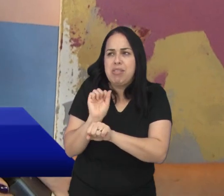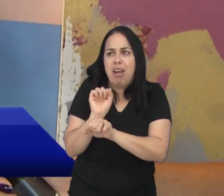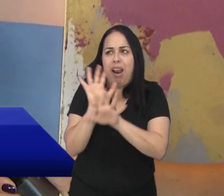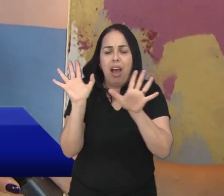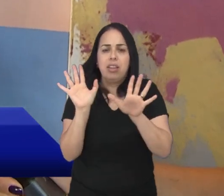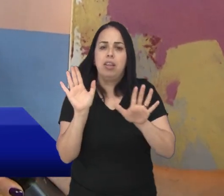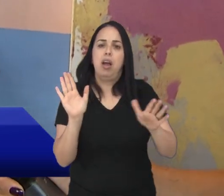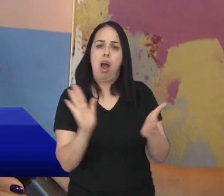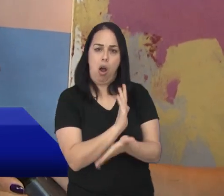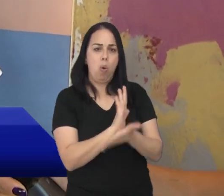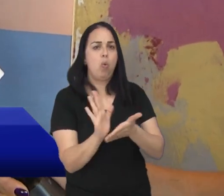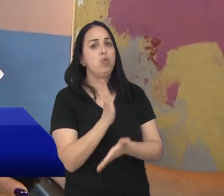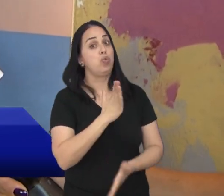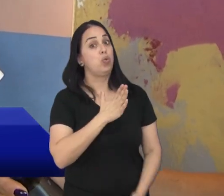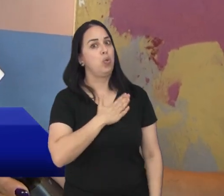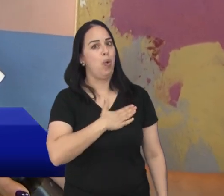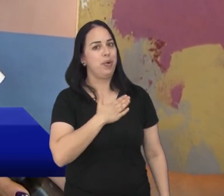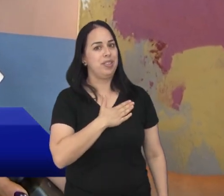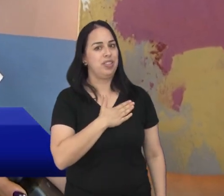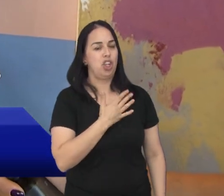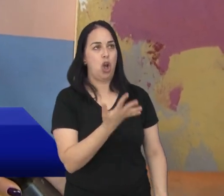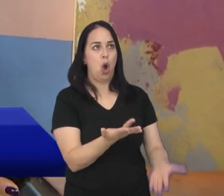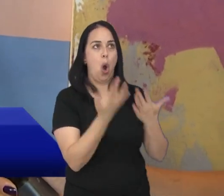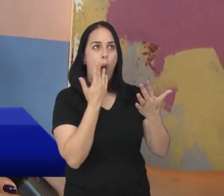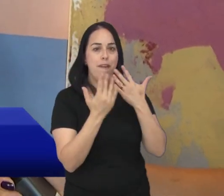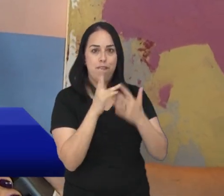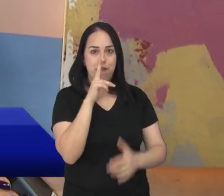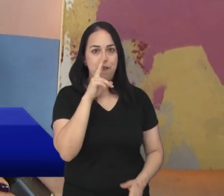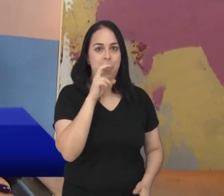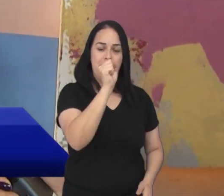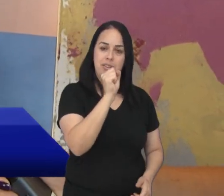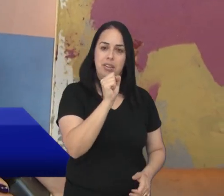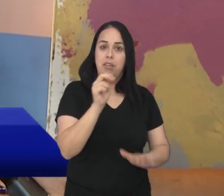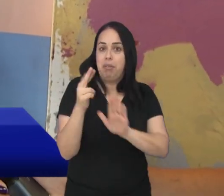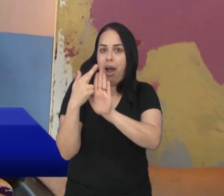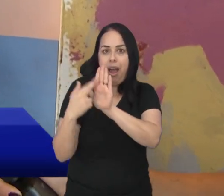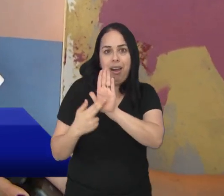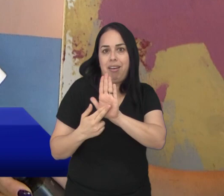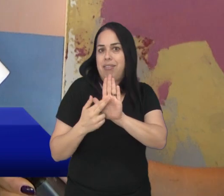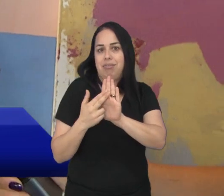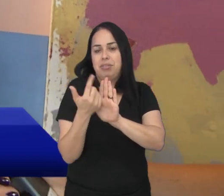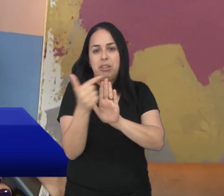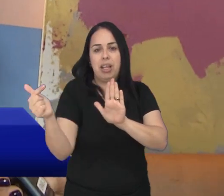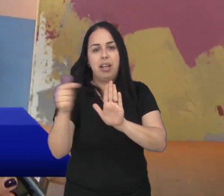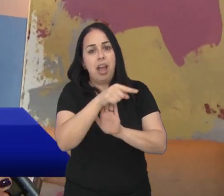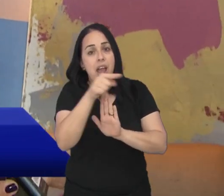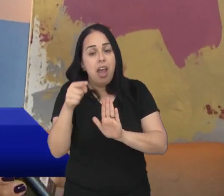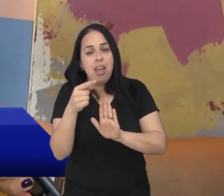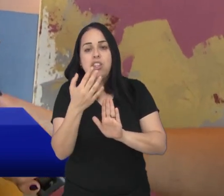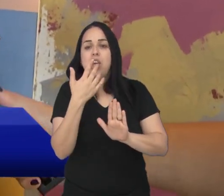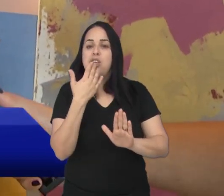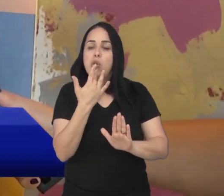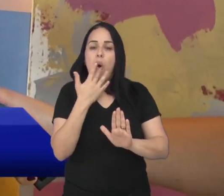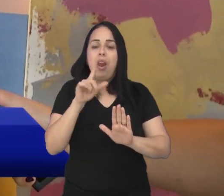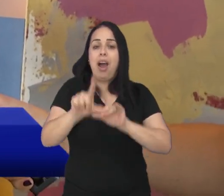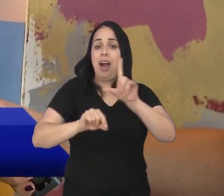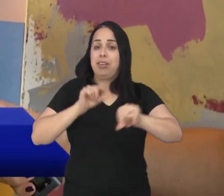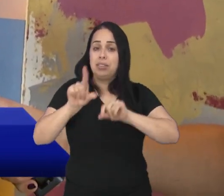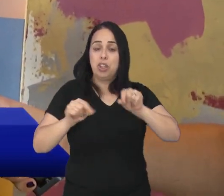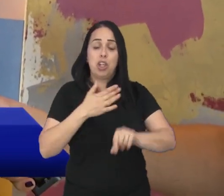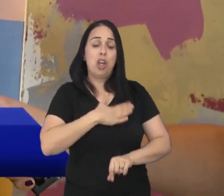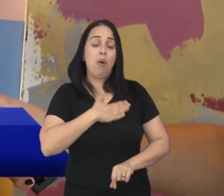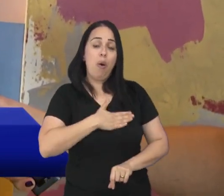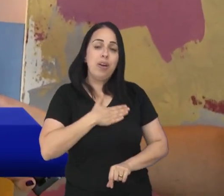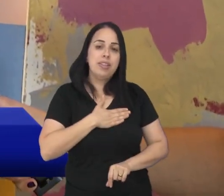bege mais clarinho. E tem gente que já gosta de cor. Então, assim, não tem uma via de regra. É a cor que você gosta, do jeito que